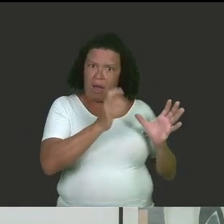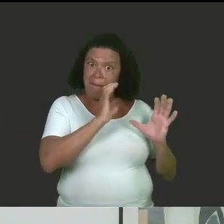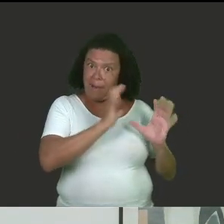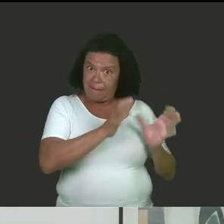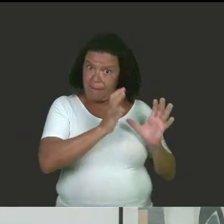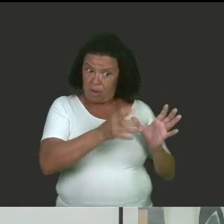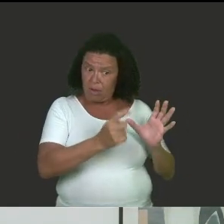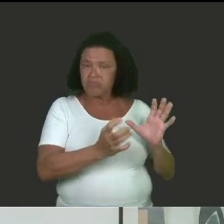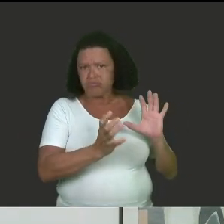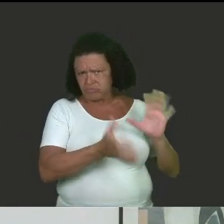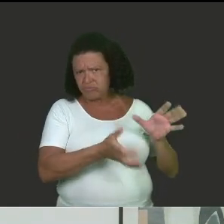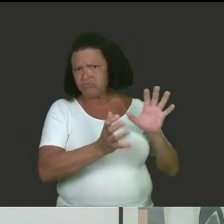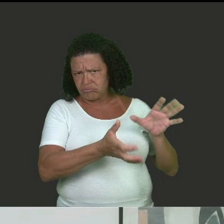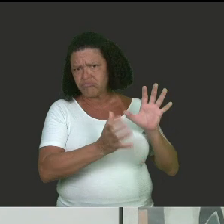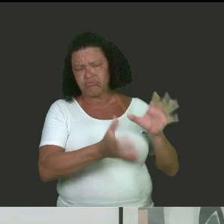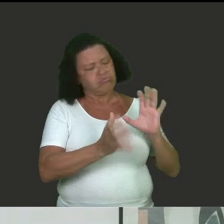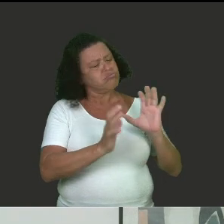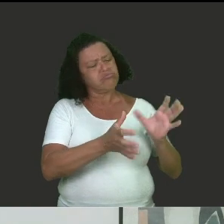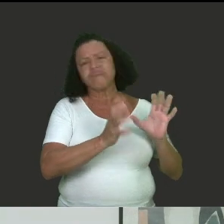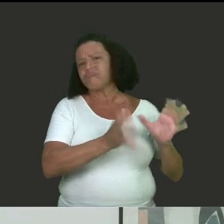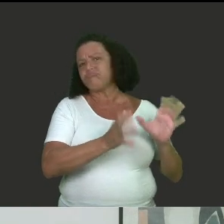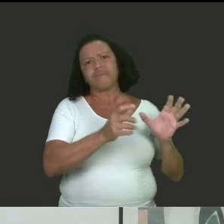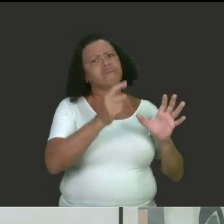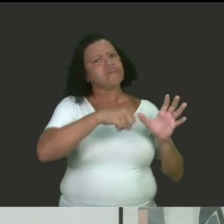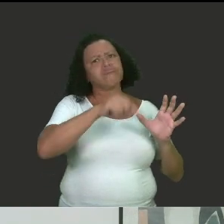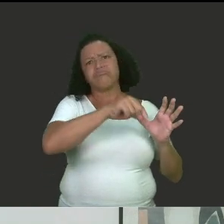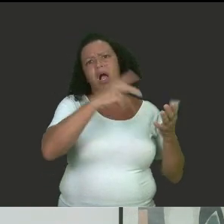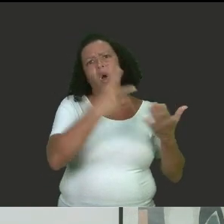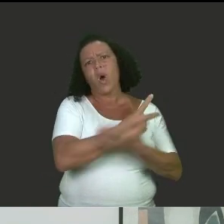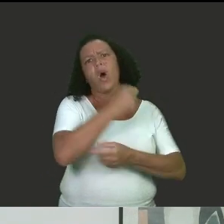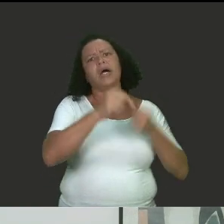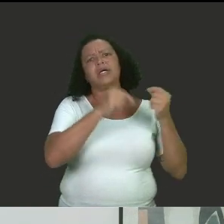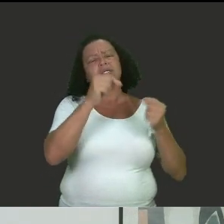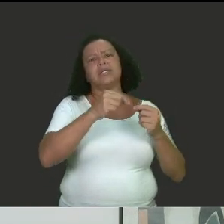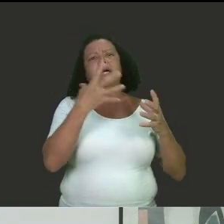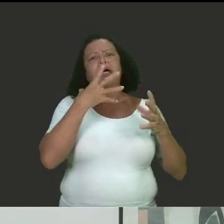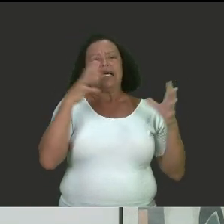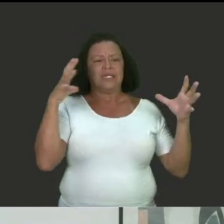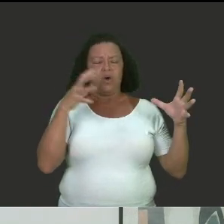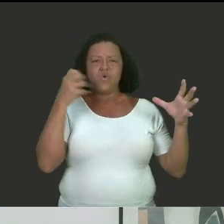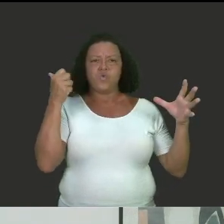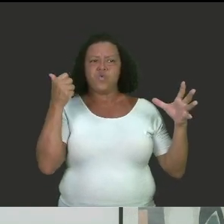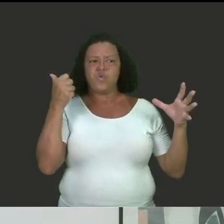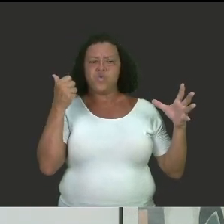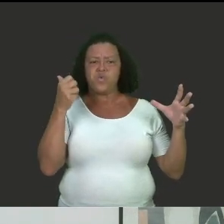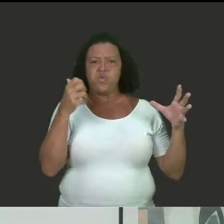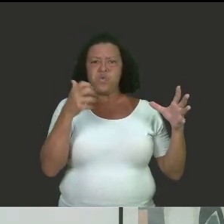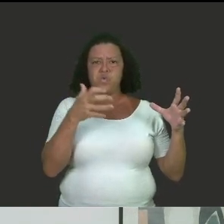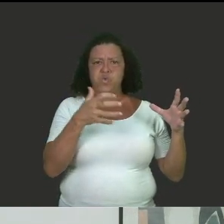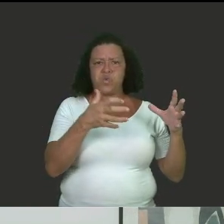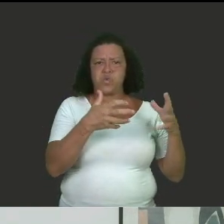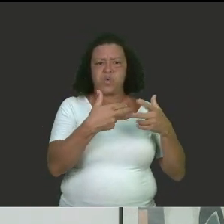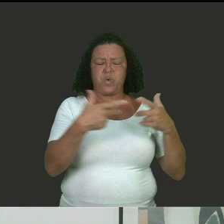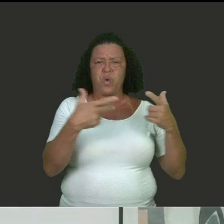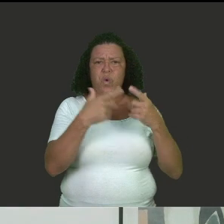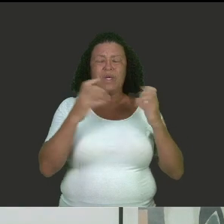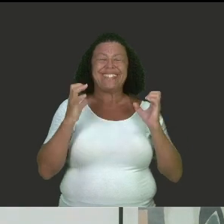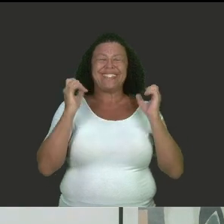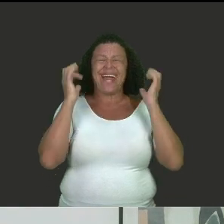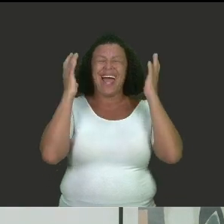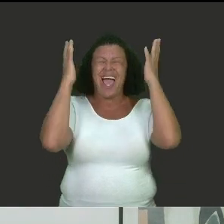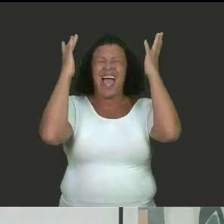bola que, se ela for submetida a uma pressão externa ou algum estresse ou